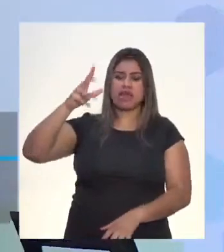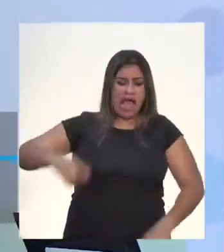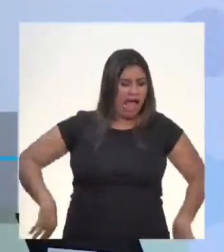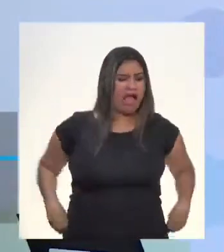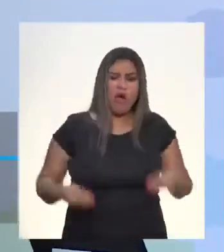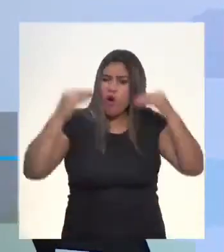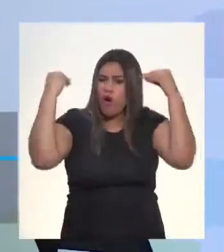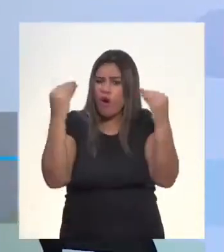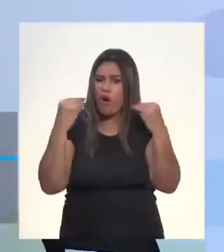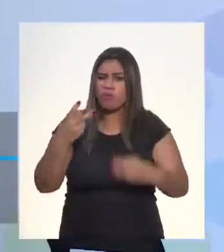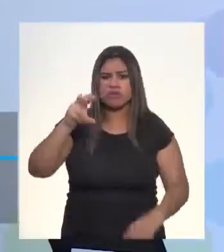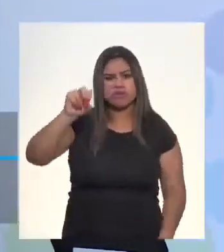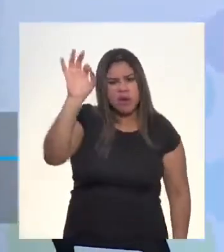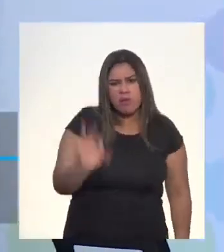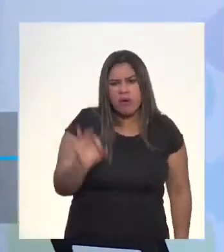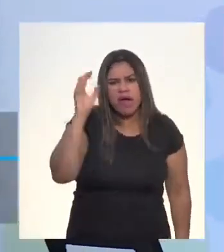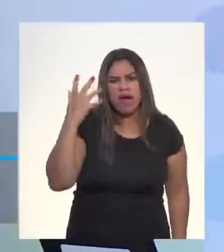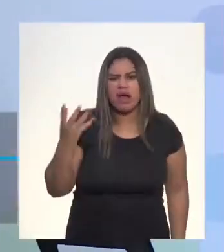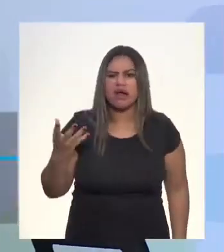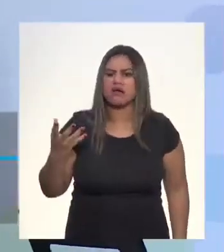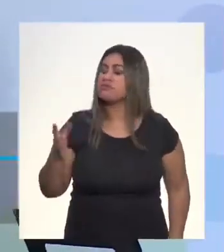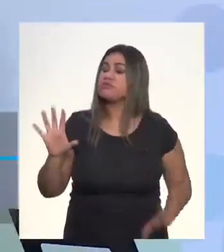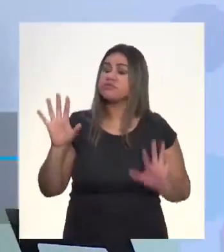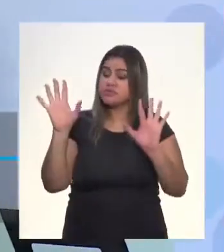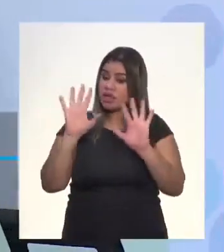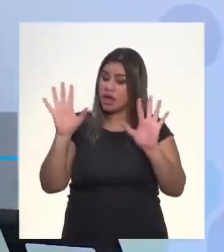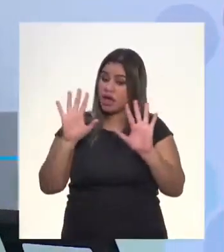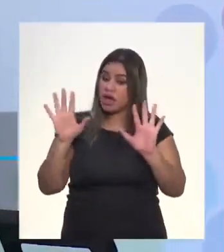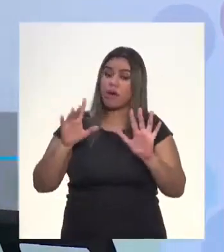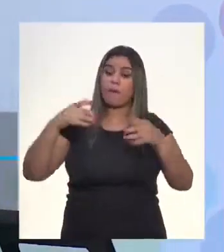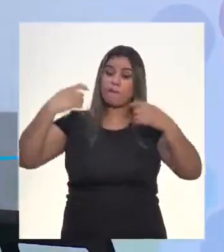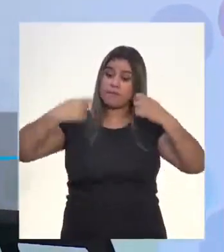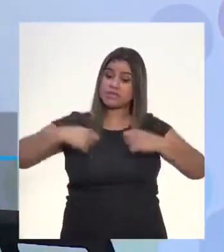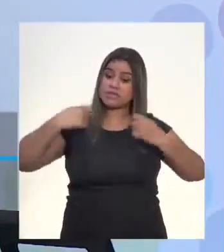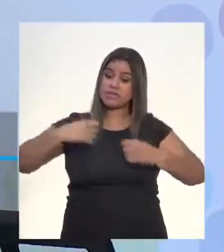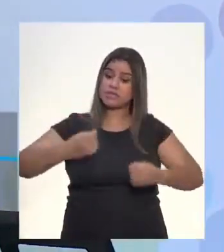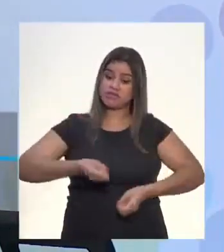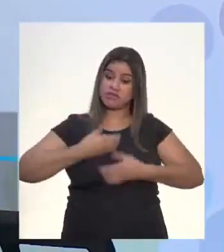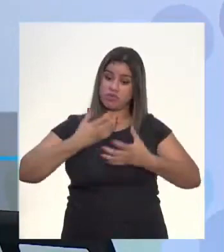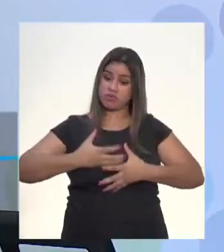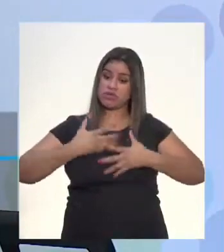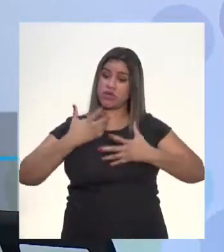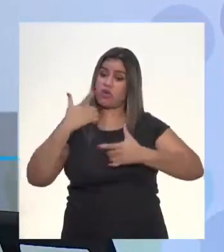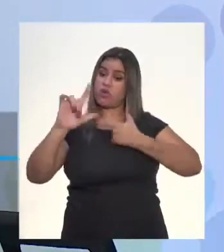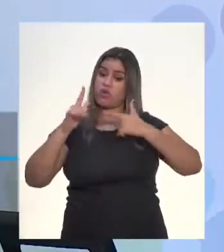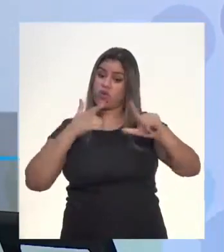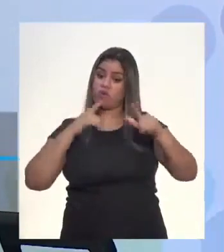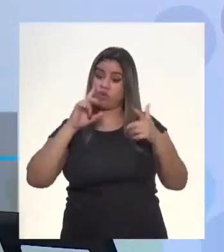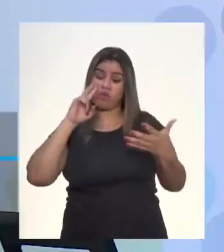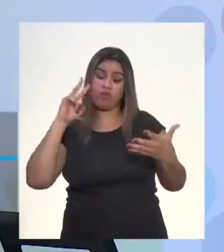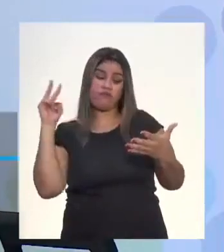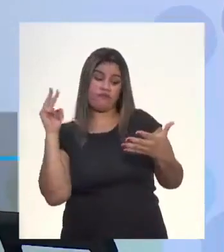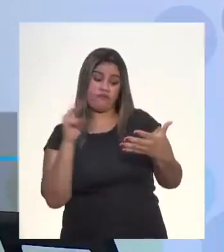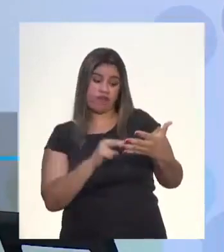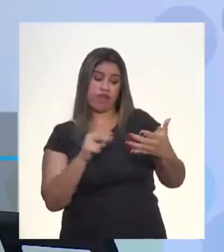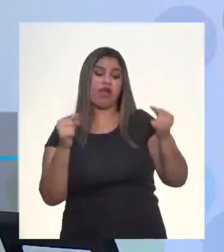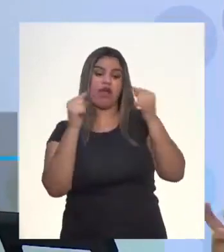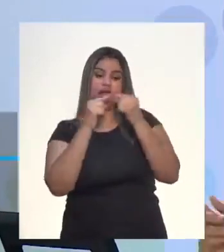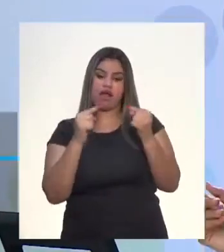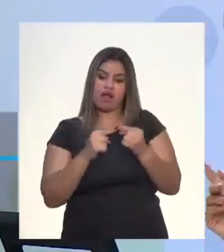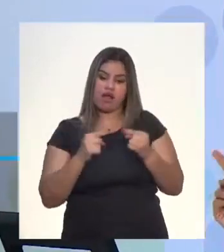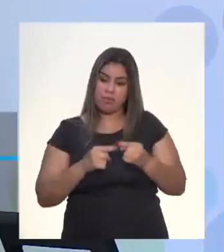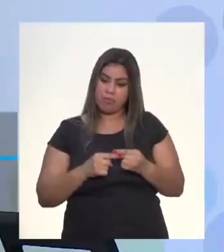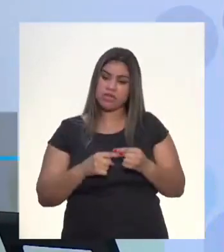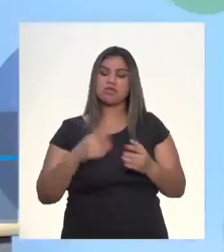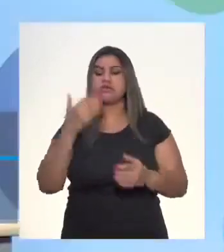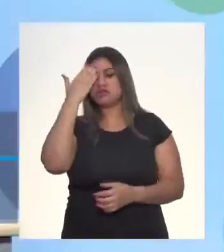50% da população fazendo isso? Não. Às vezes você tem que olhar o resto dos dados para poder interpretar o que aquilo está querendo, o que está sendo dito, né?